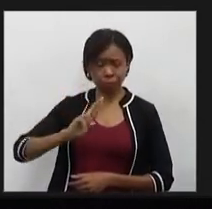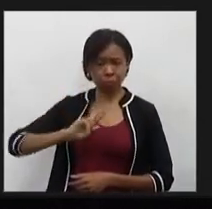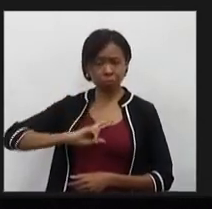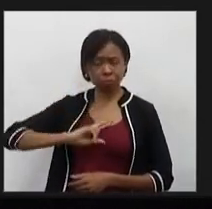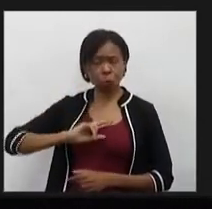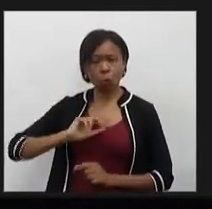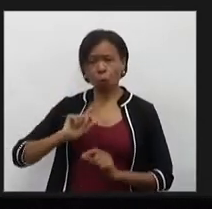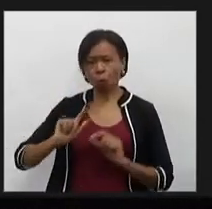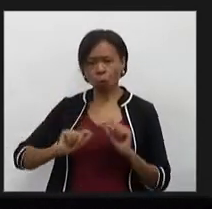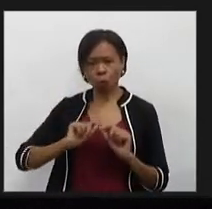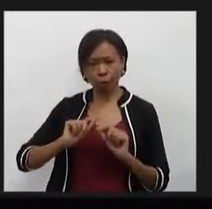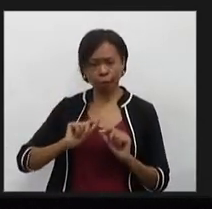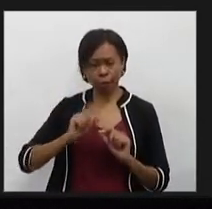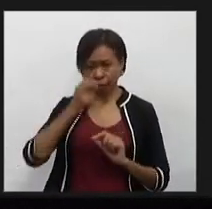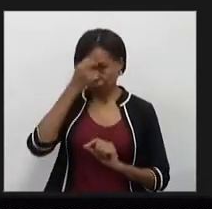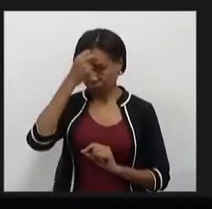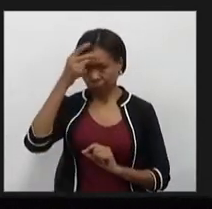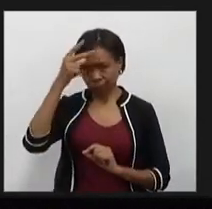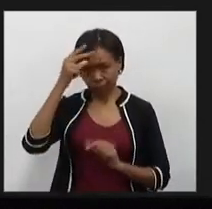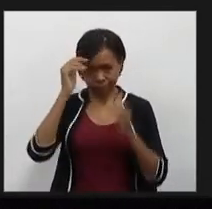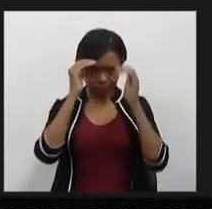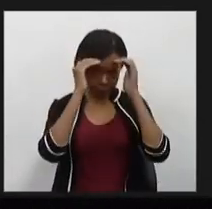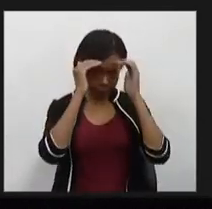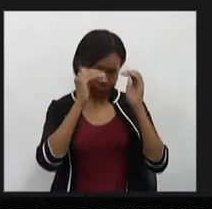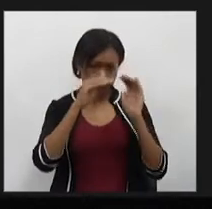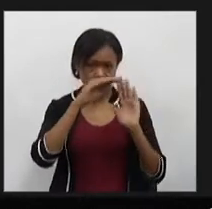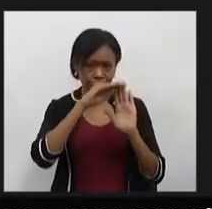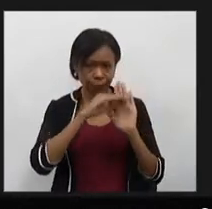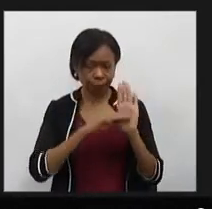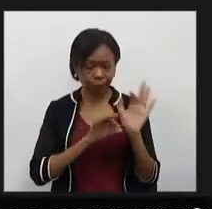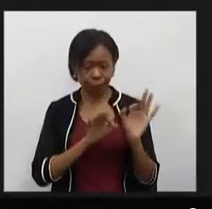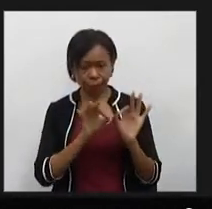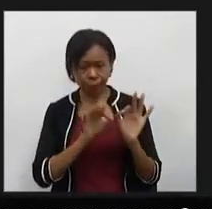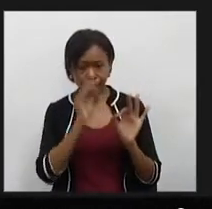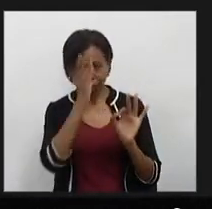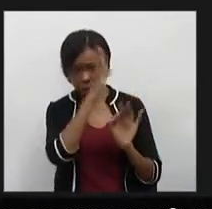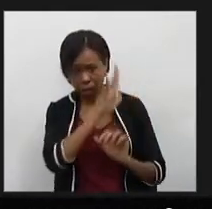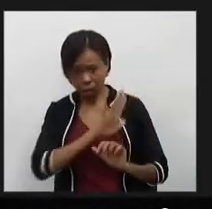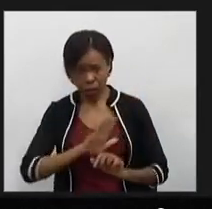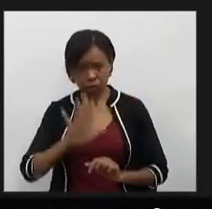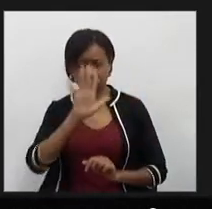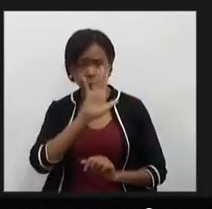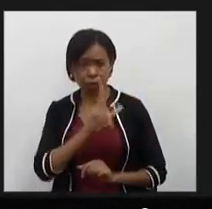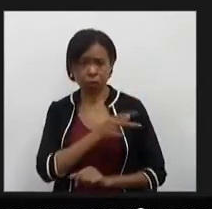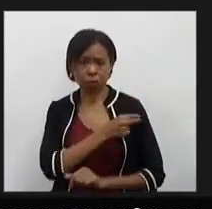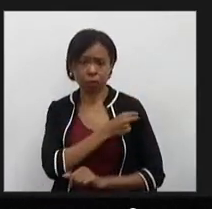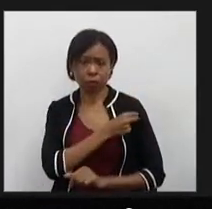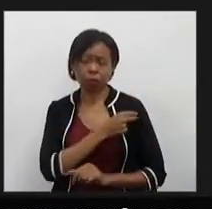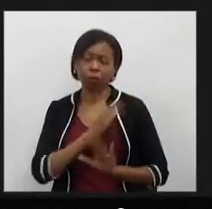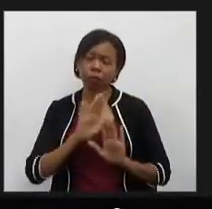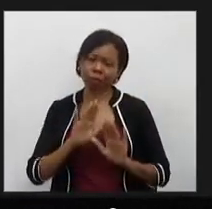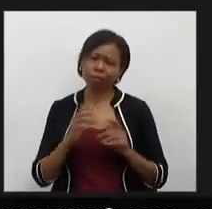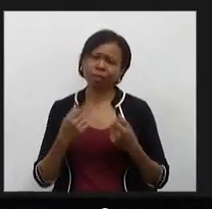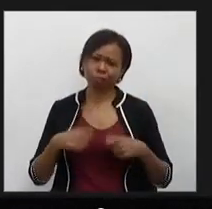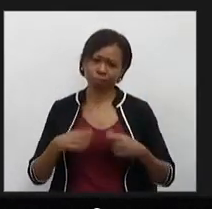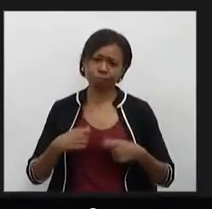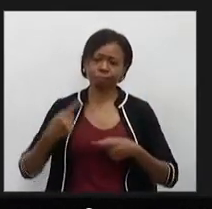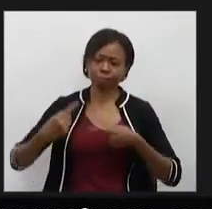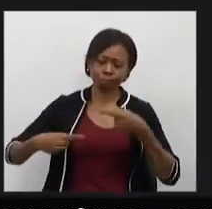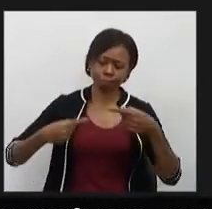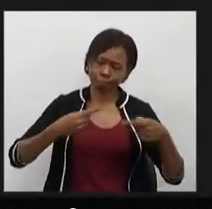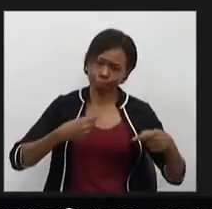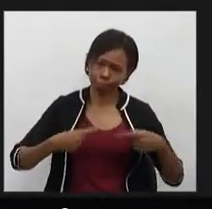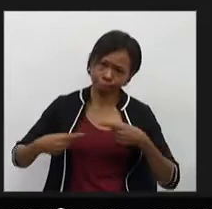de Belo Horizonte segue o Plano Nacional de Imunização. Mas a gente precisa realmente discutir e